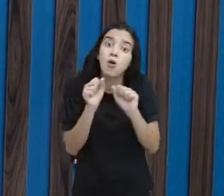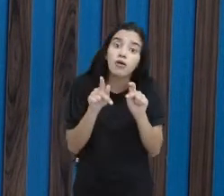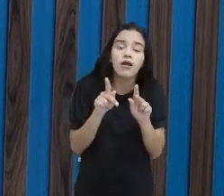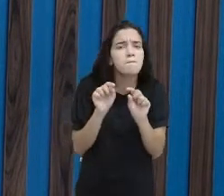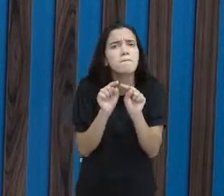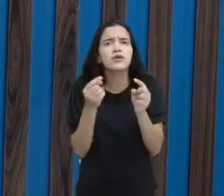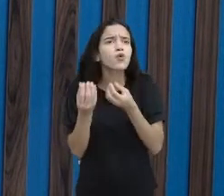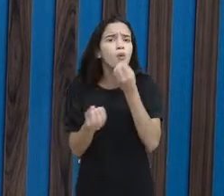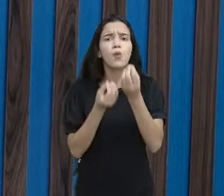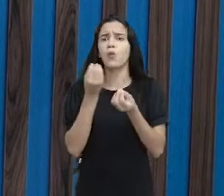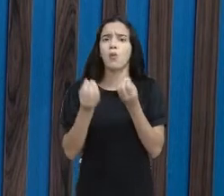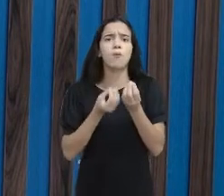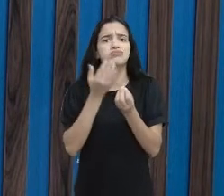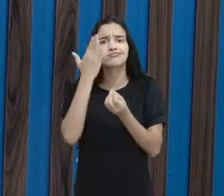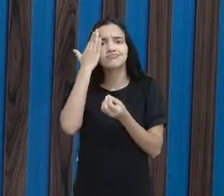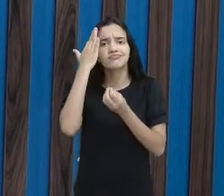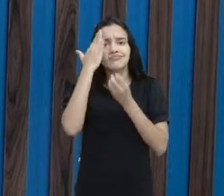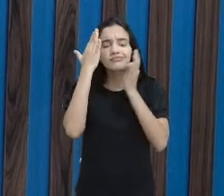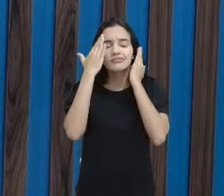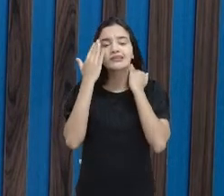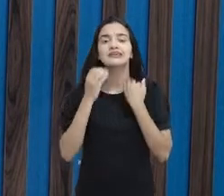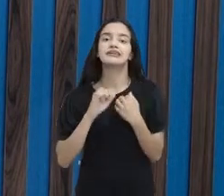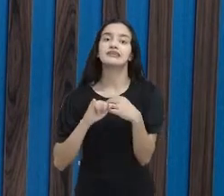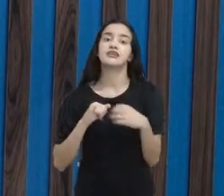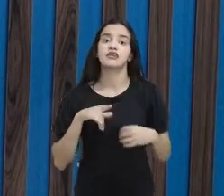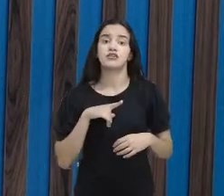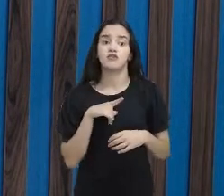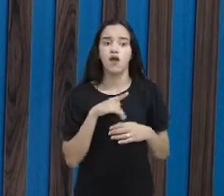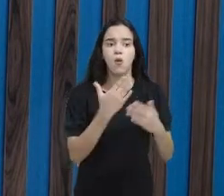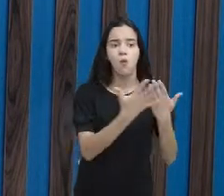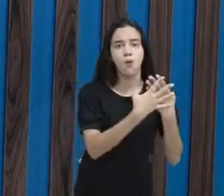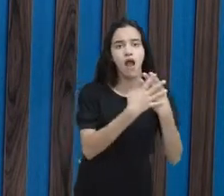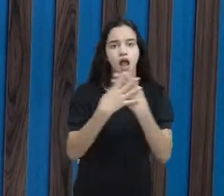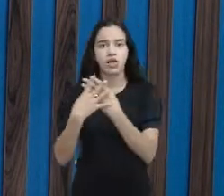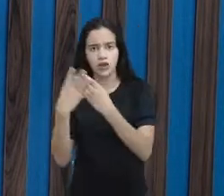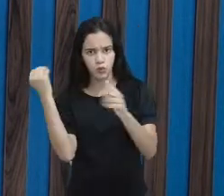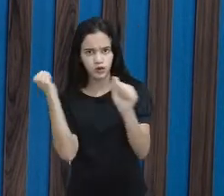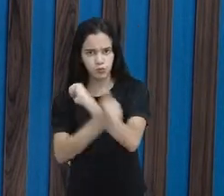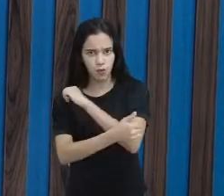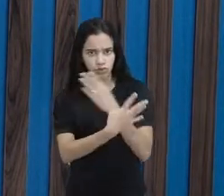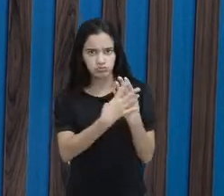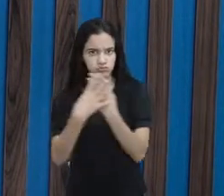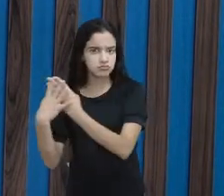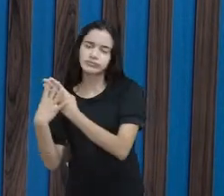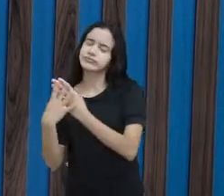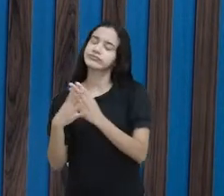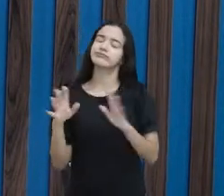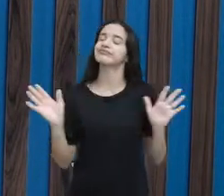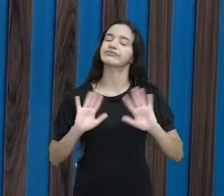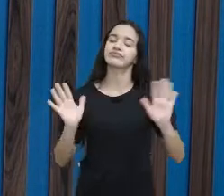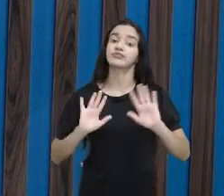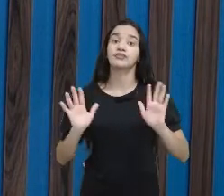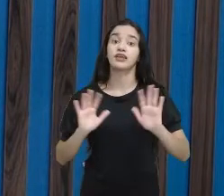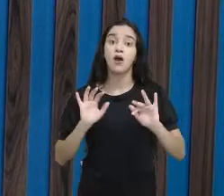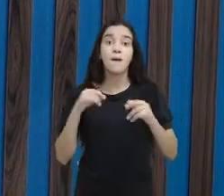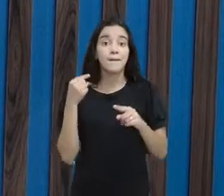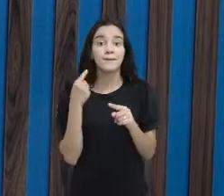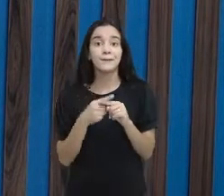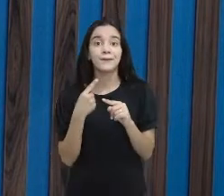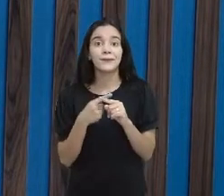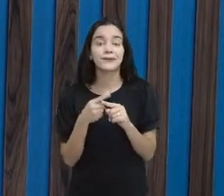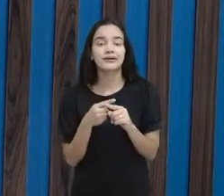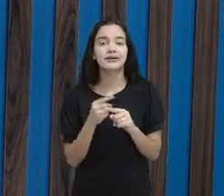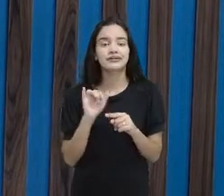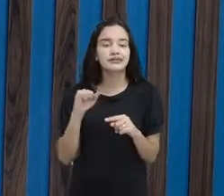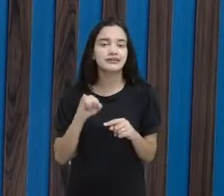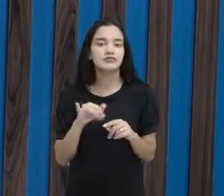mas como é que eu entendo isso, né? Se tiver uma rede, eu já posso dizer que é um esporte de rede? Não é bem assim, né? Porque se fosse só por